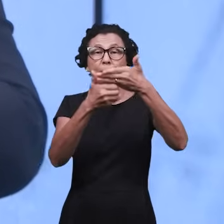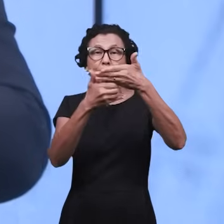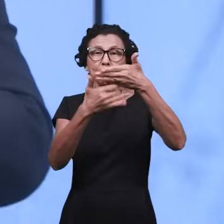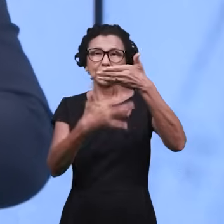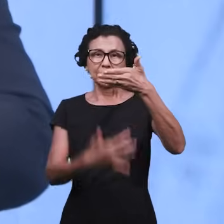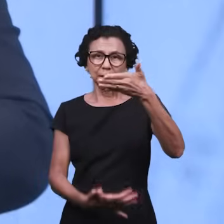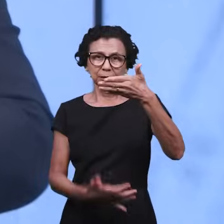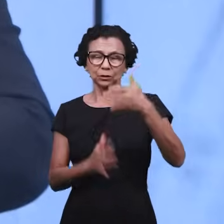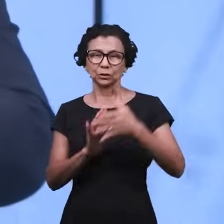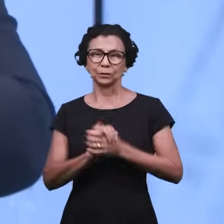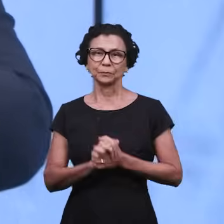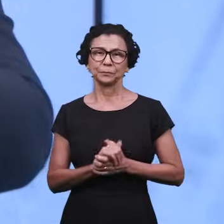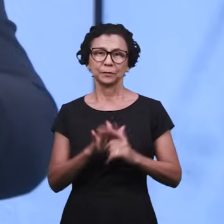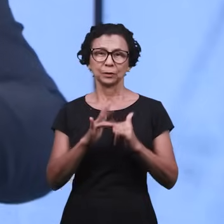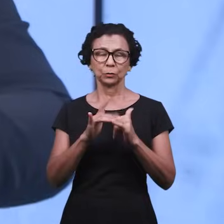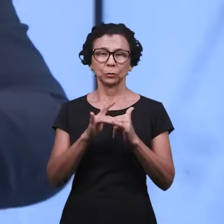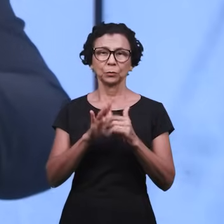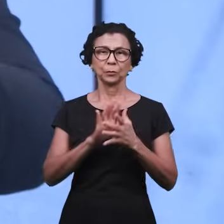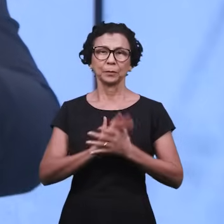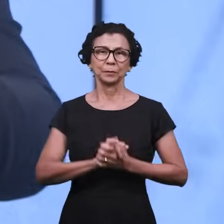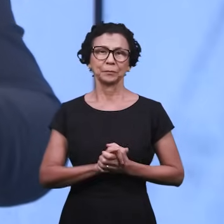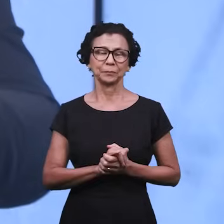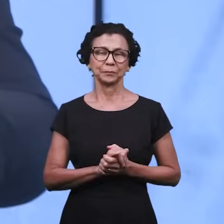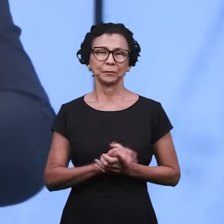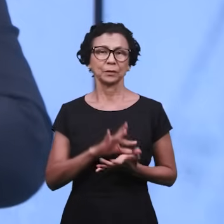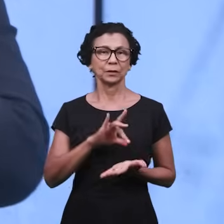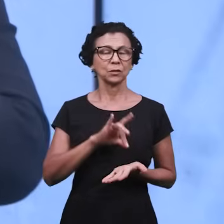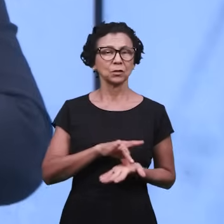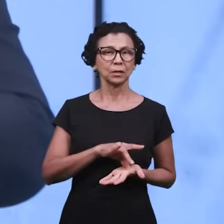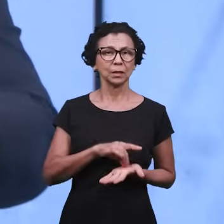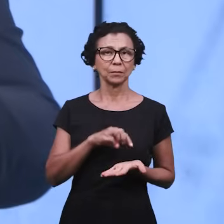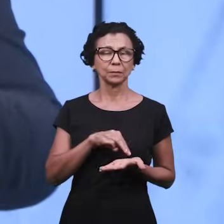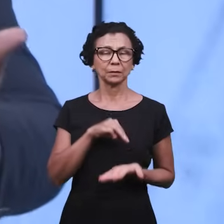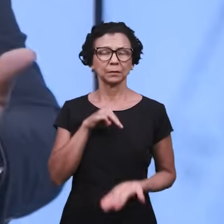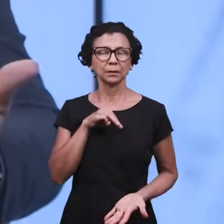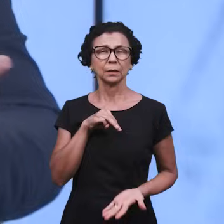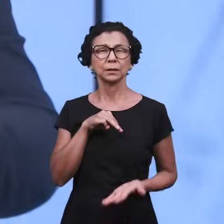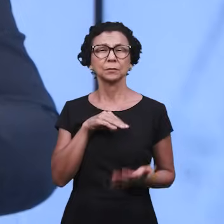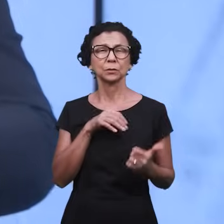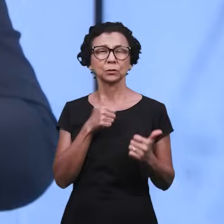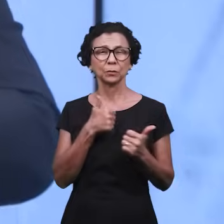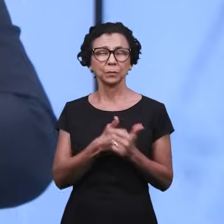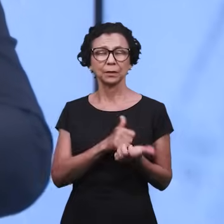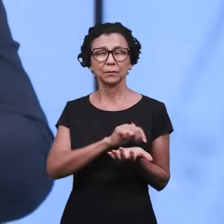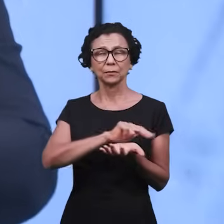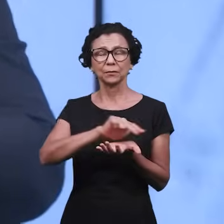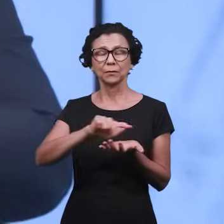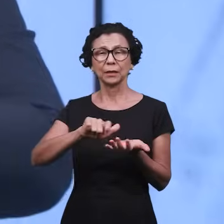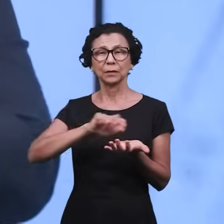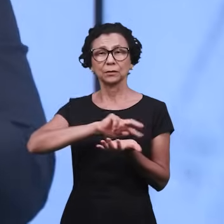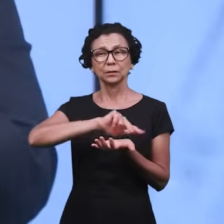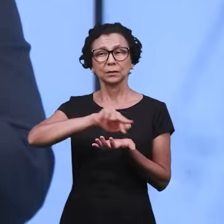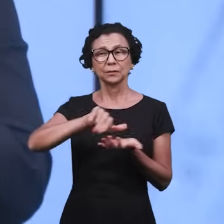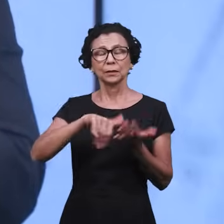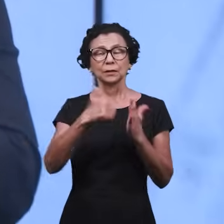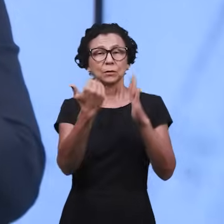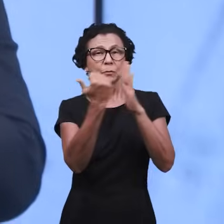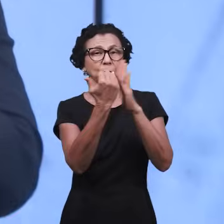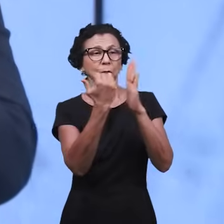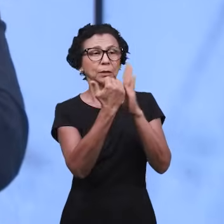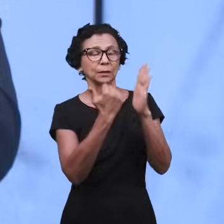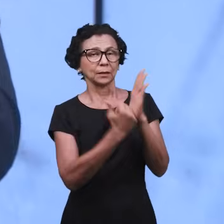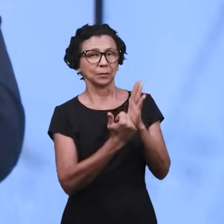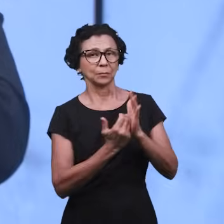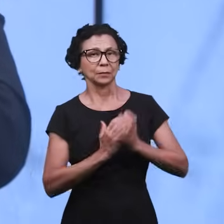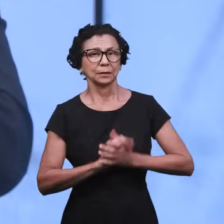Igreja Cristã Maranata no YouTube, que você pode acompanhar. Quarteto Celebrar esteve aqui, são vários e vários já programas que nós temos do